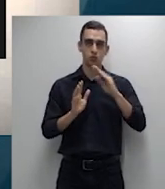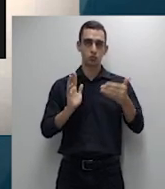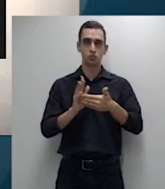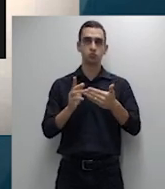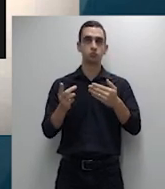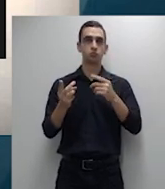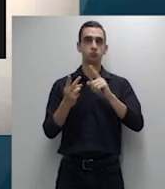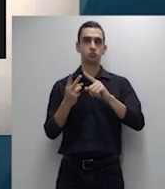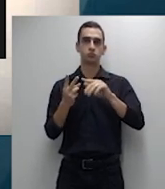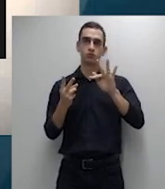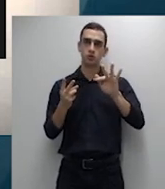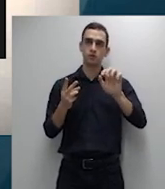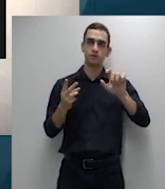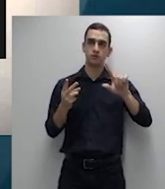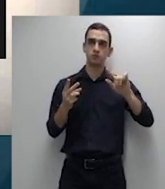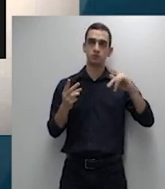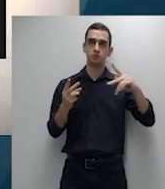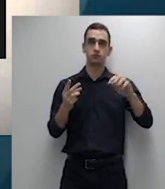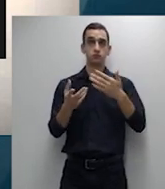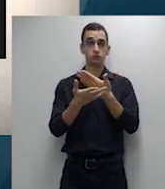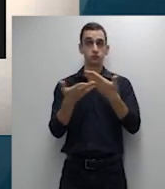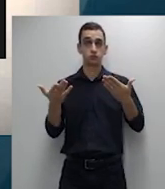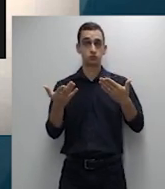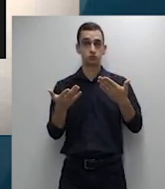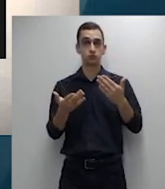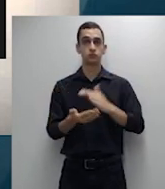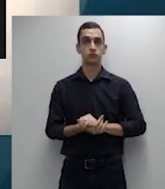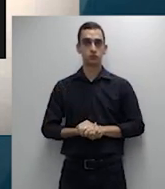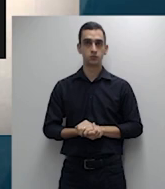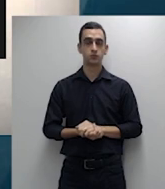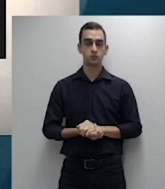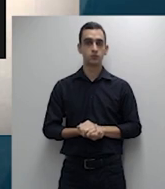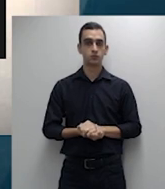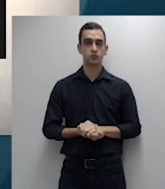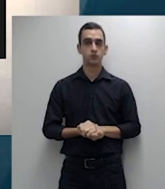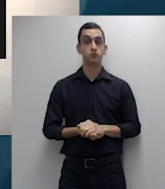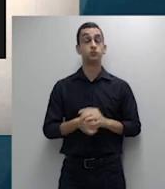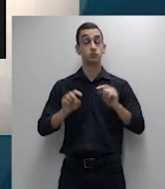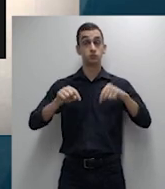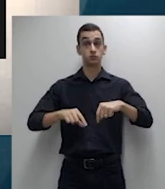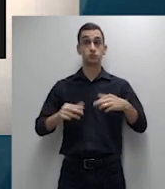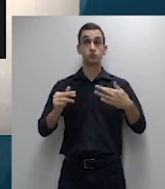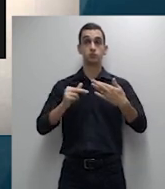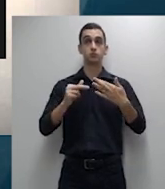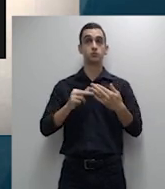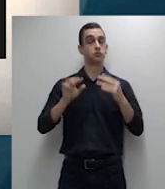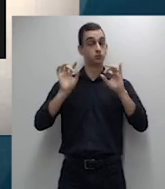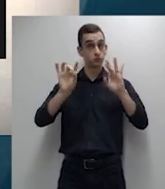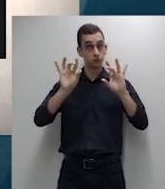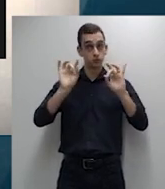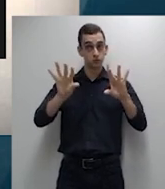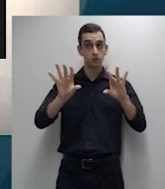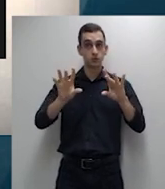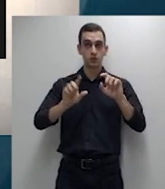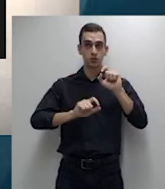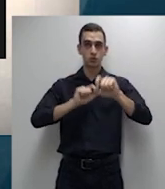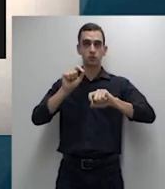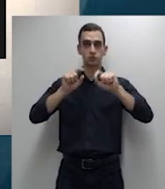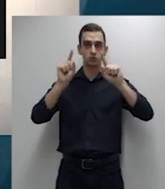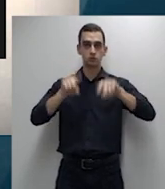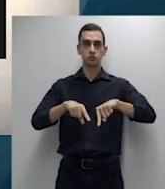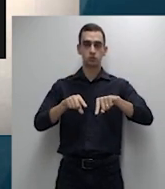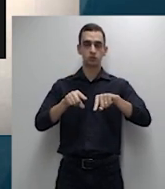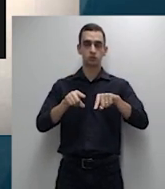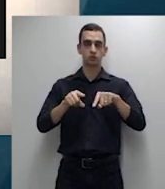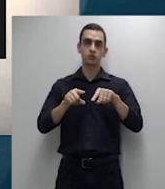Felipe Muller a senhora senhores a esse é um recurso especial da concessionária de